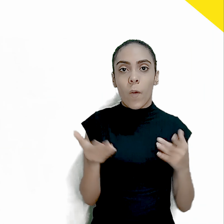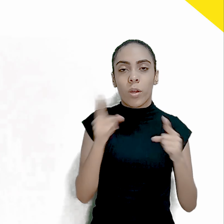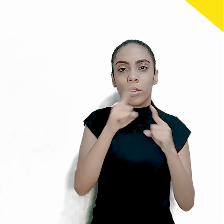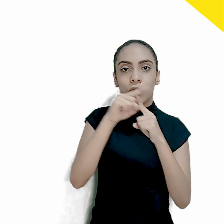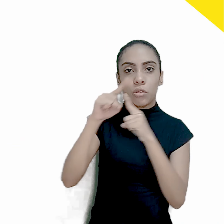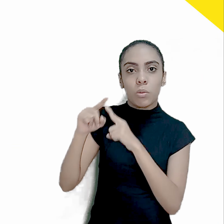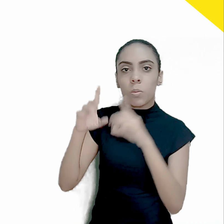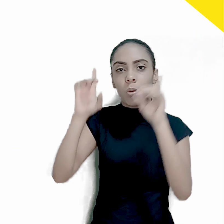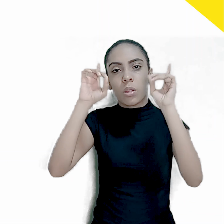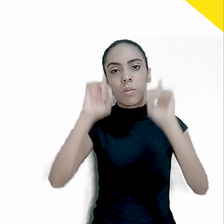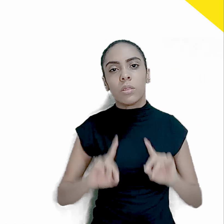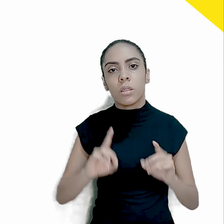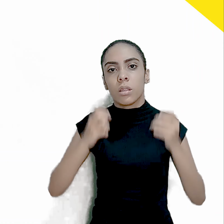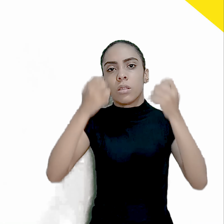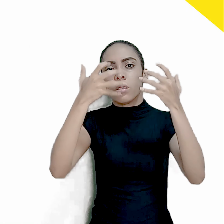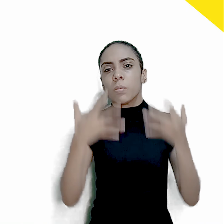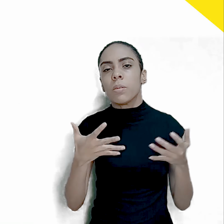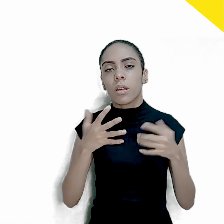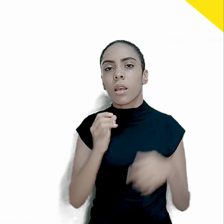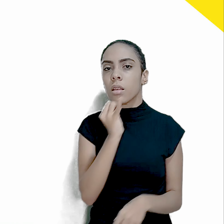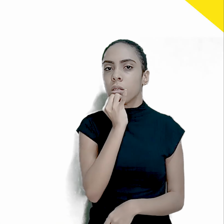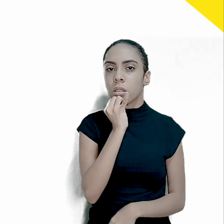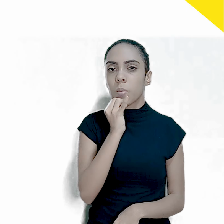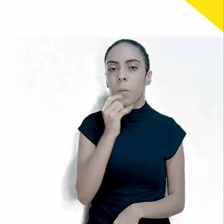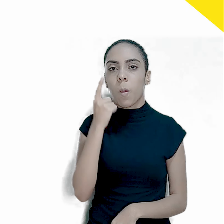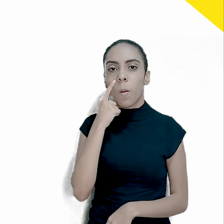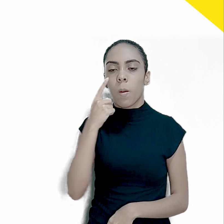Segue alguns exemplos de deficiência física